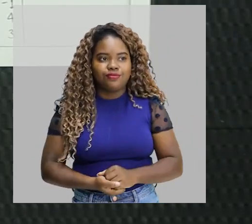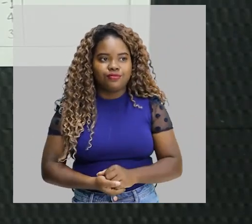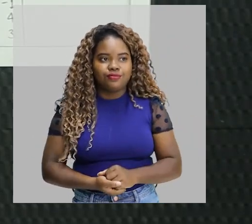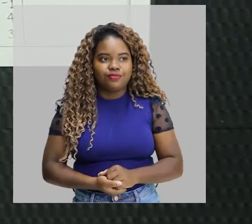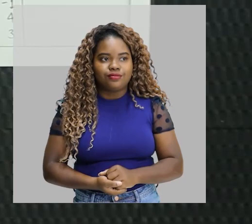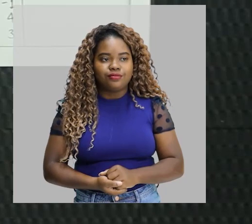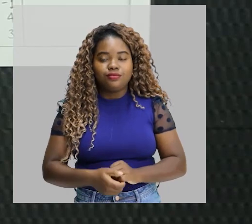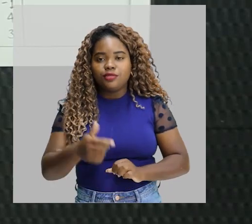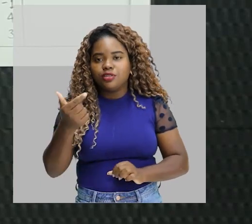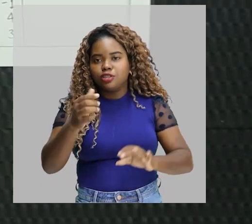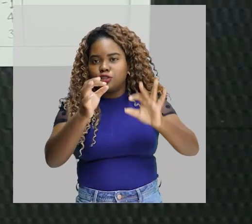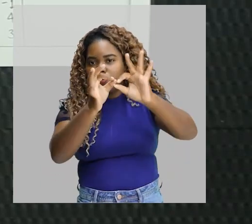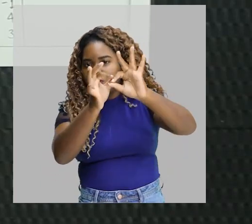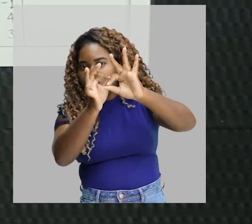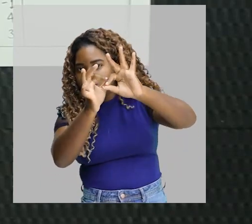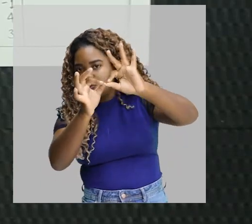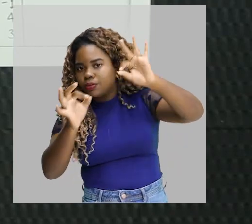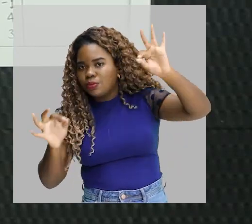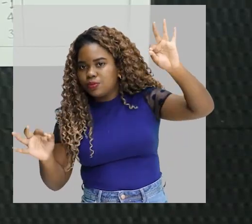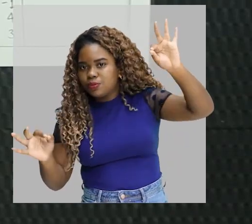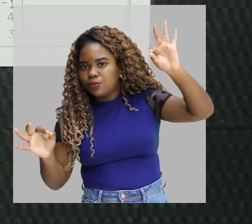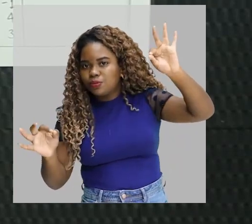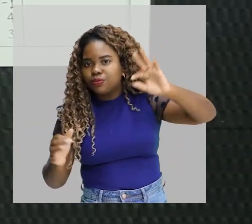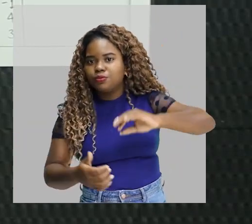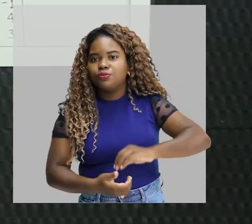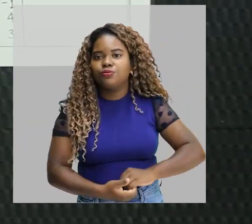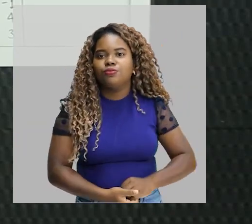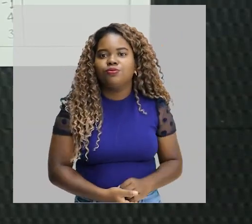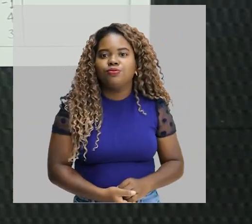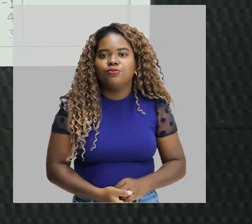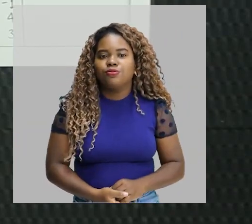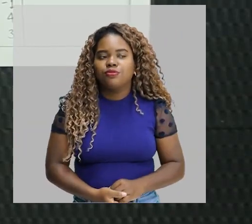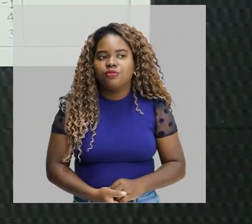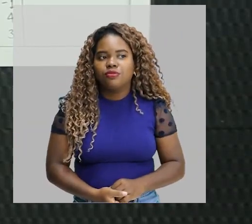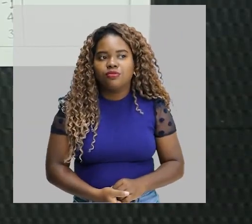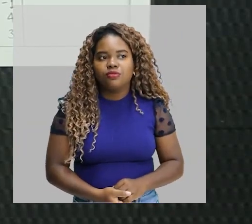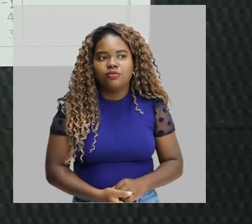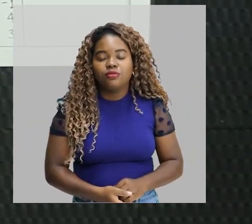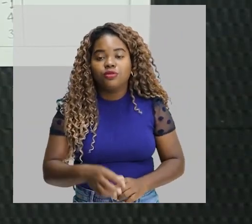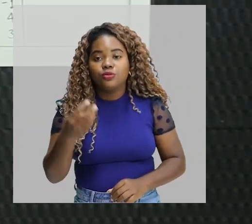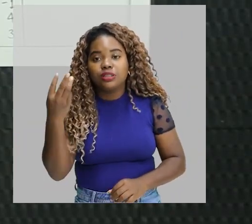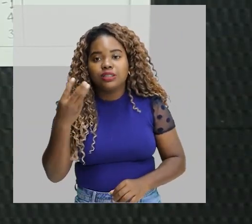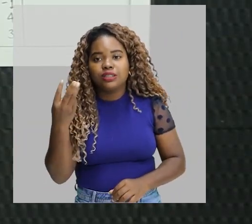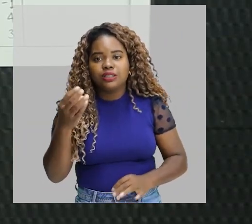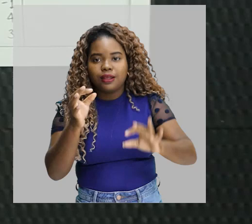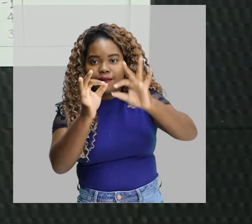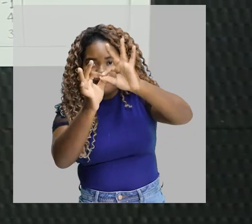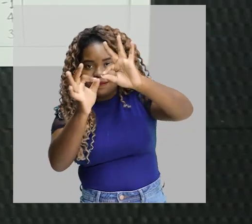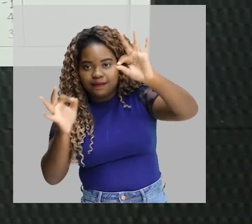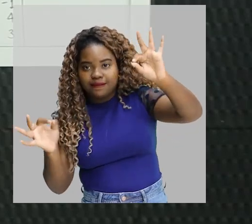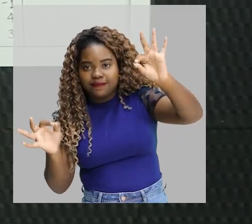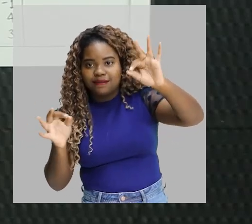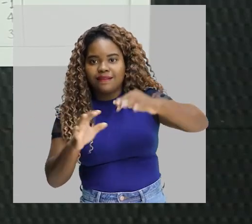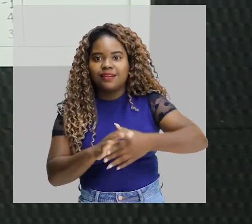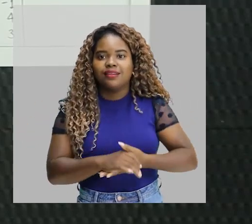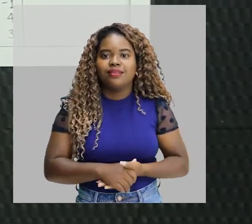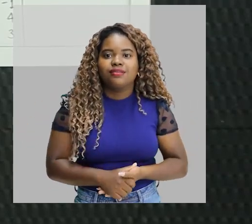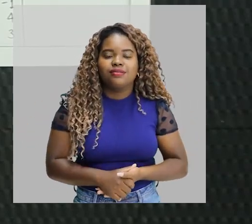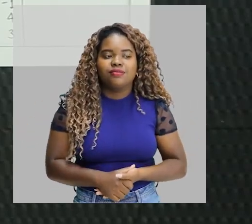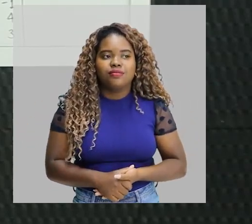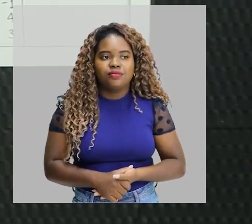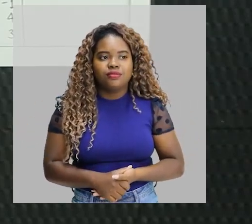diagonal é o segundo elemento aqui traça a outra diagonal essa outra